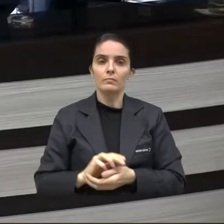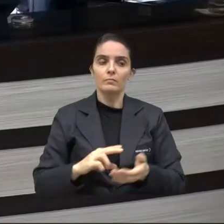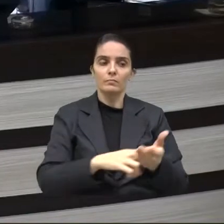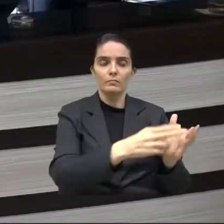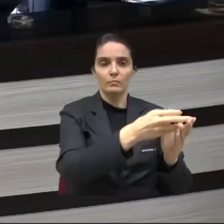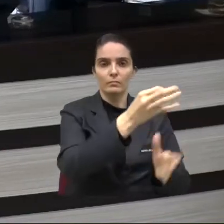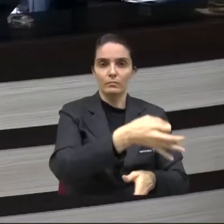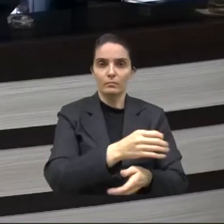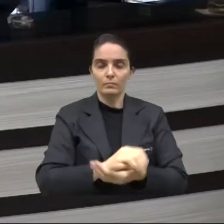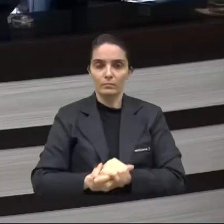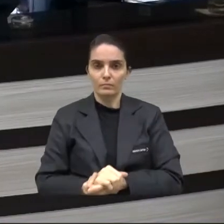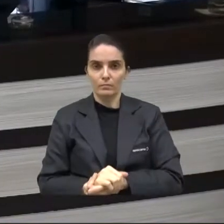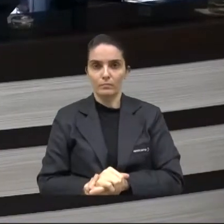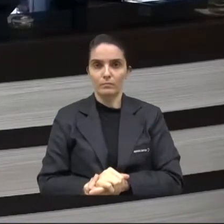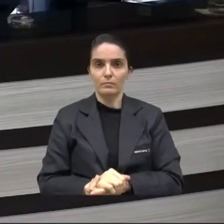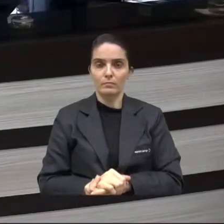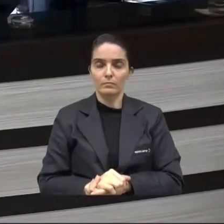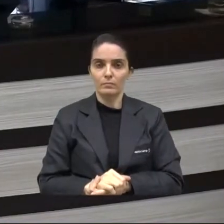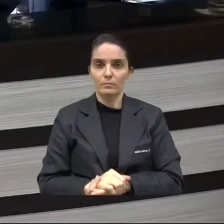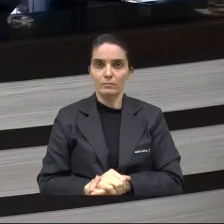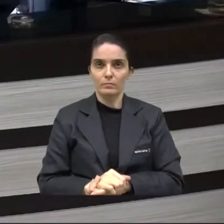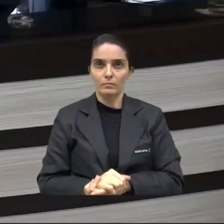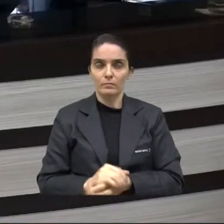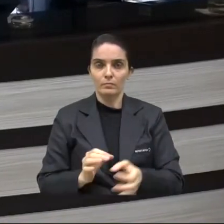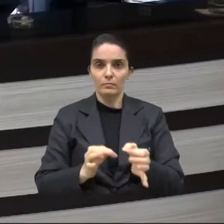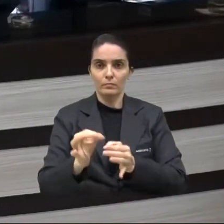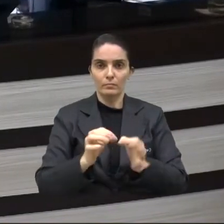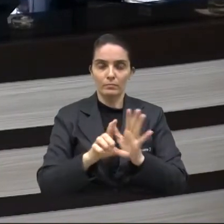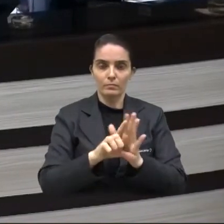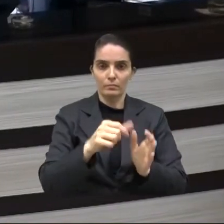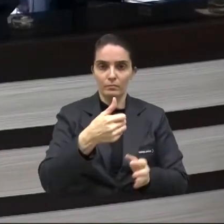comissões competentes. Projeto de Lei